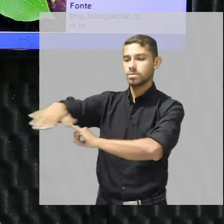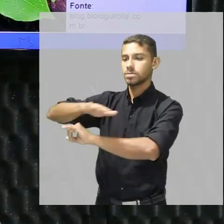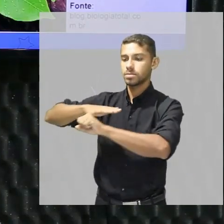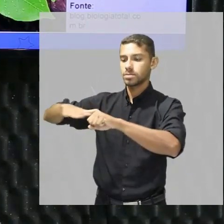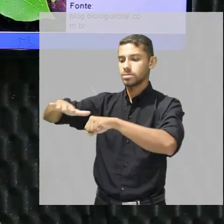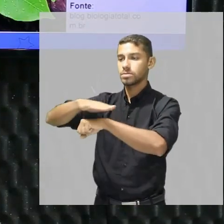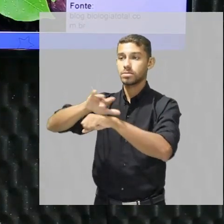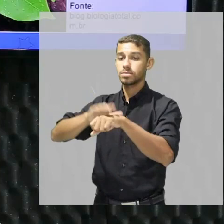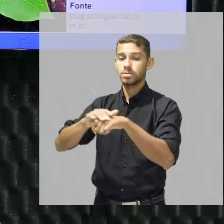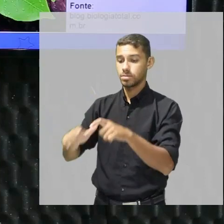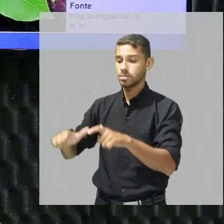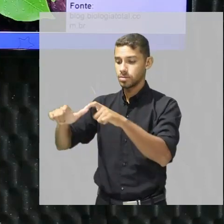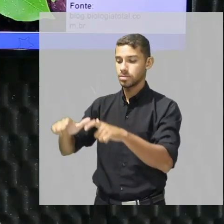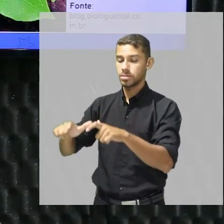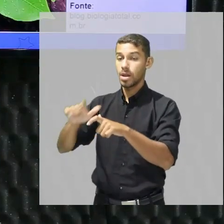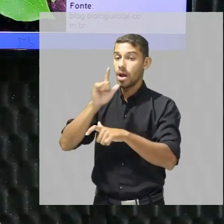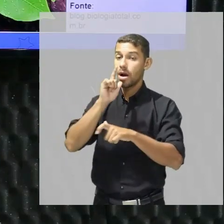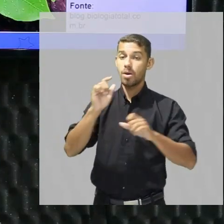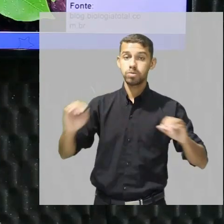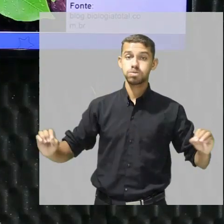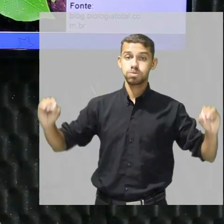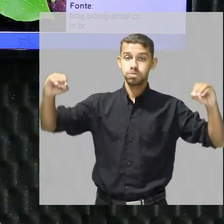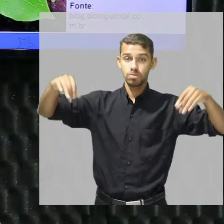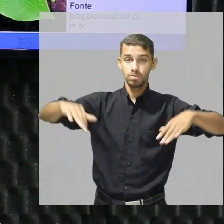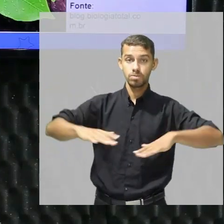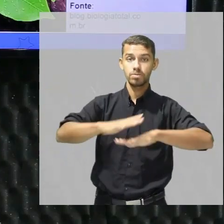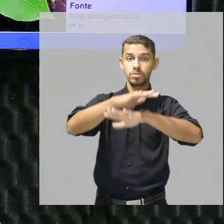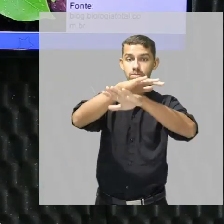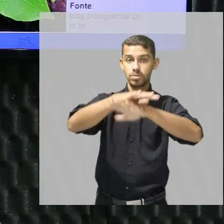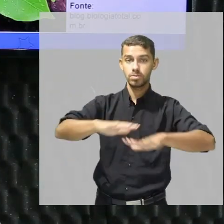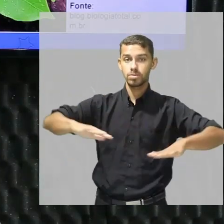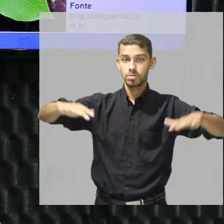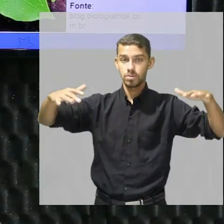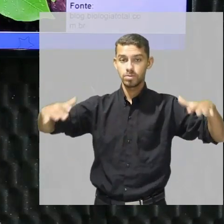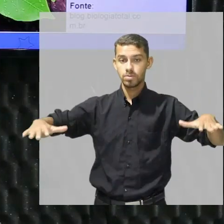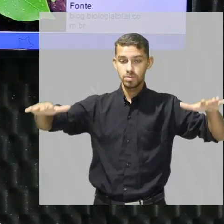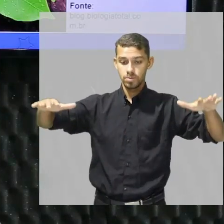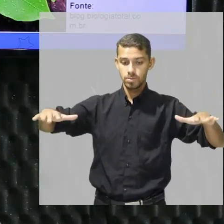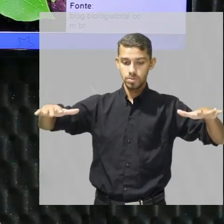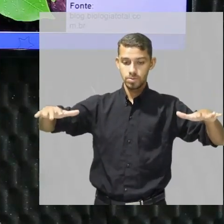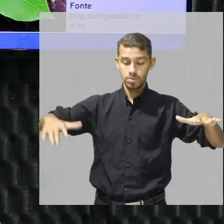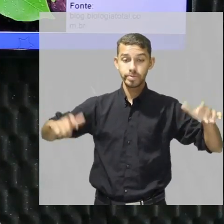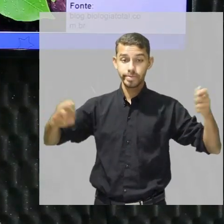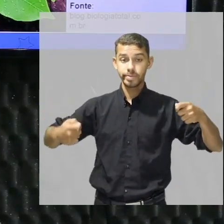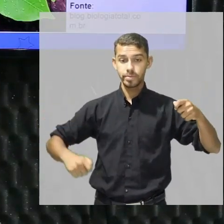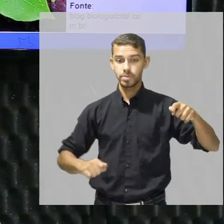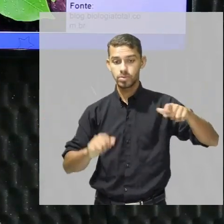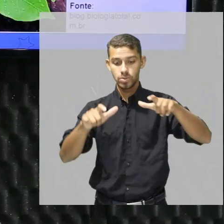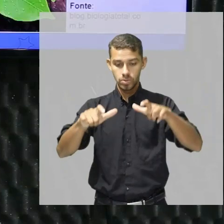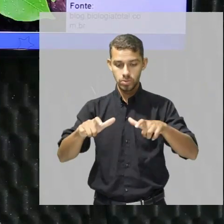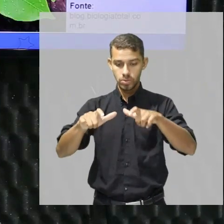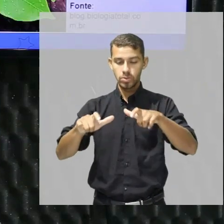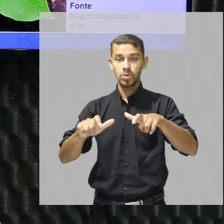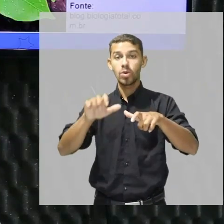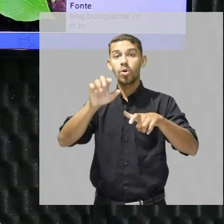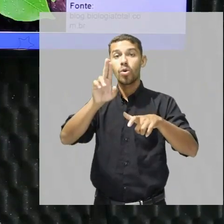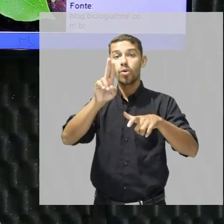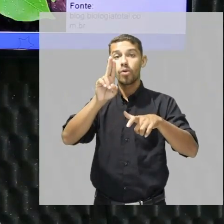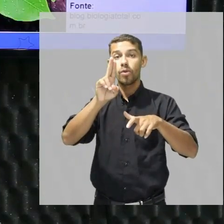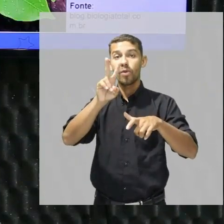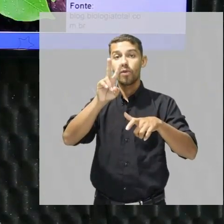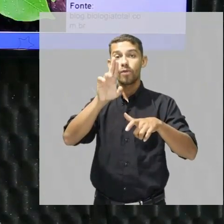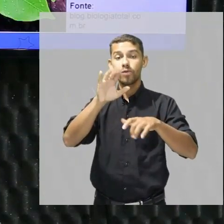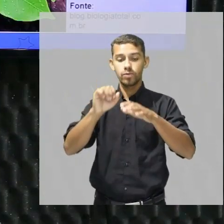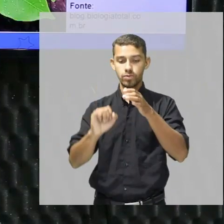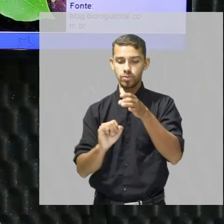ilha no meio do oceano. Você sabe que para uma ilha nascer, tem que haver um vulcão subterrâneo, né?